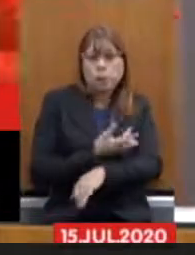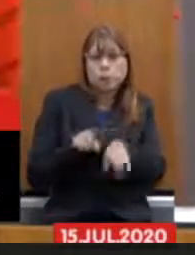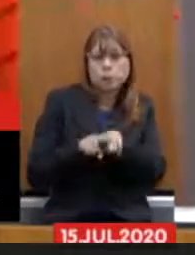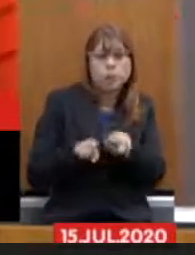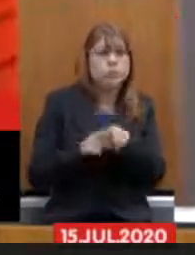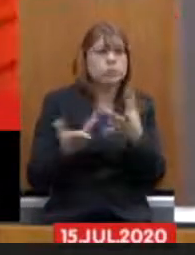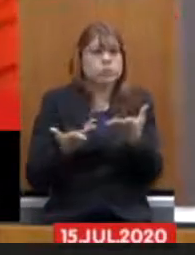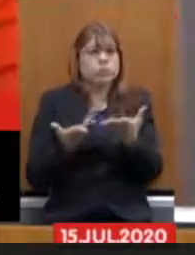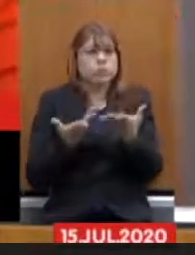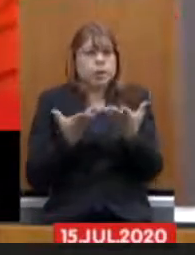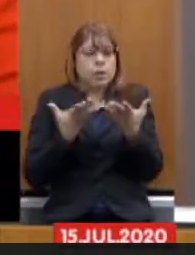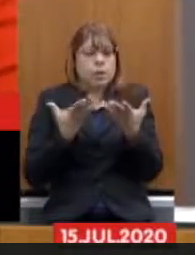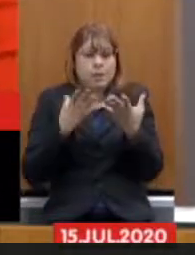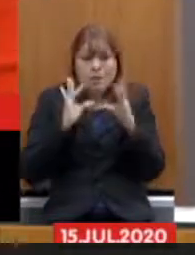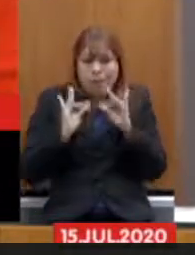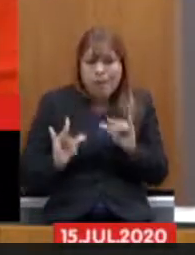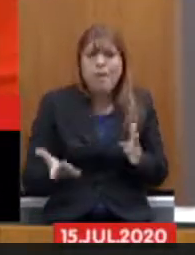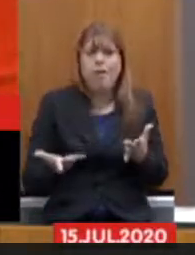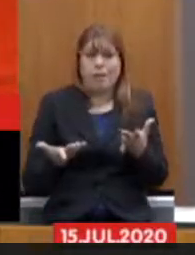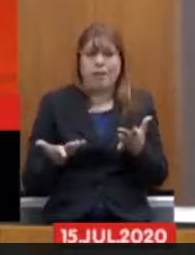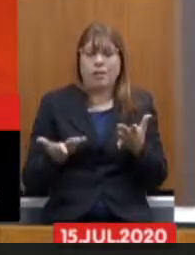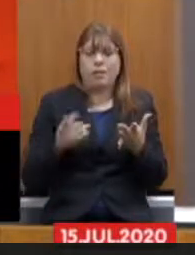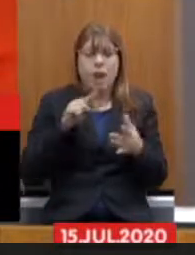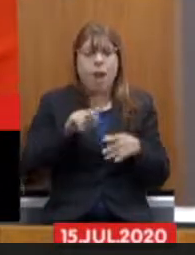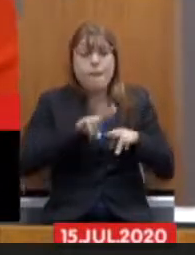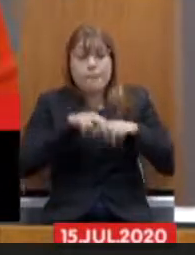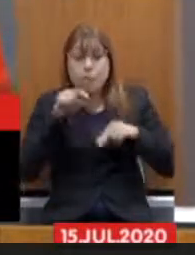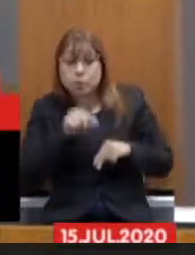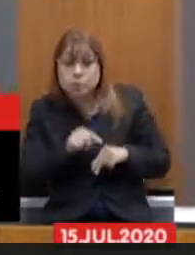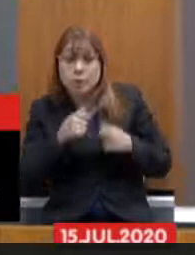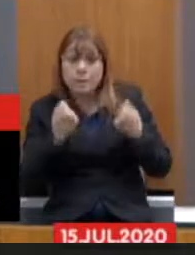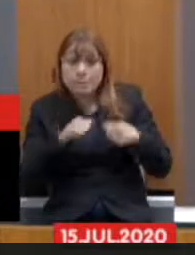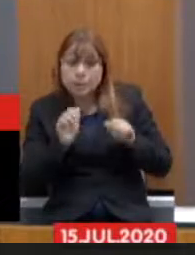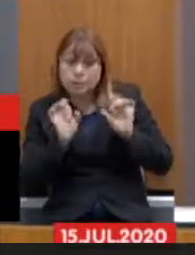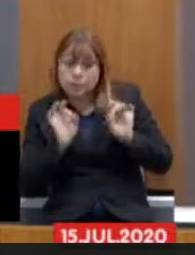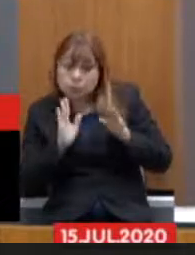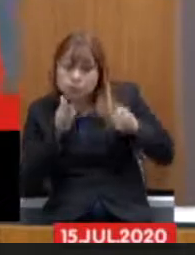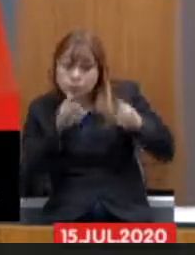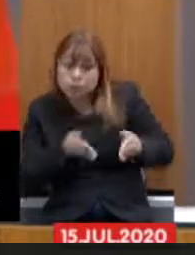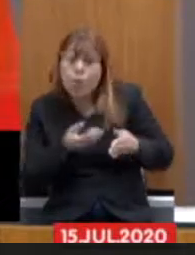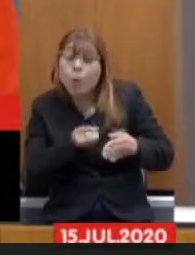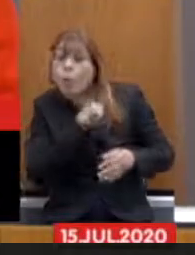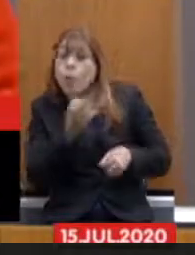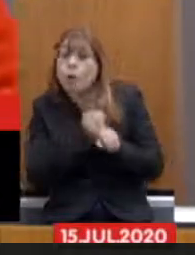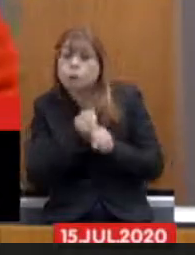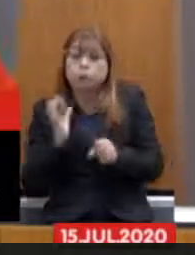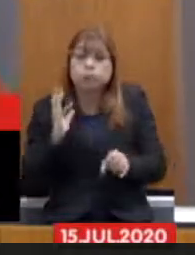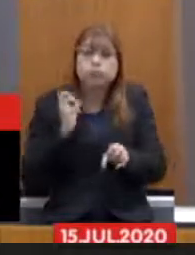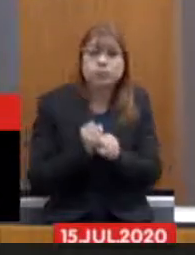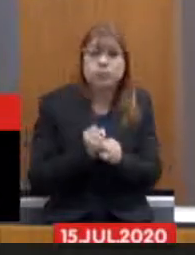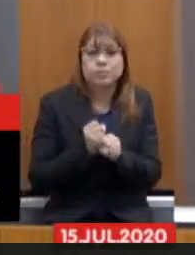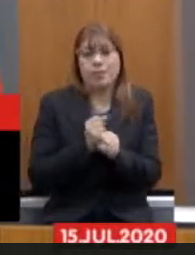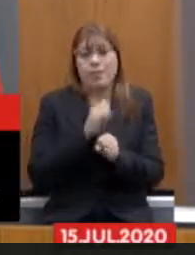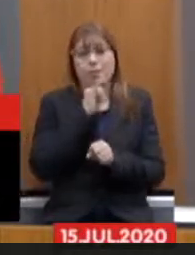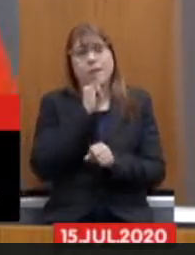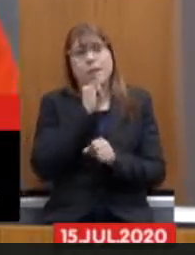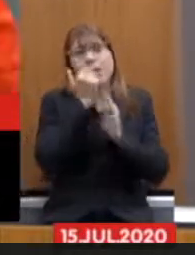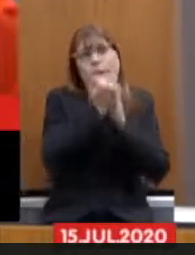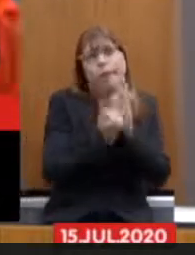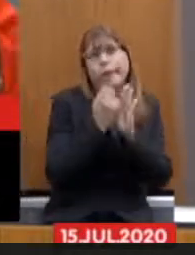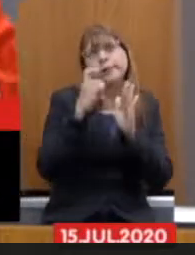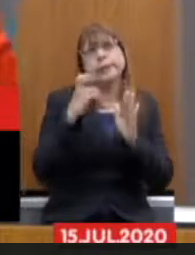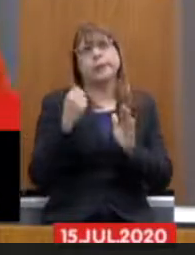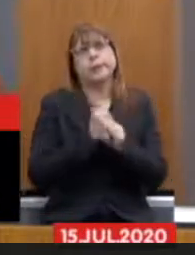e este reconhecimento vai transformar numa aposentadoria específica que tem uma redução de cinco